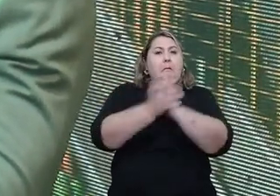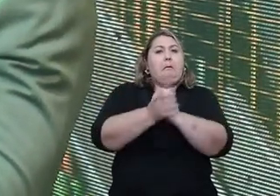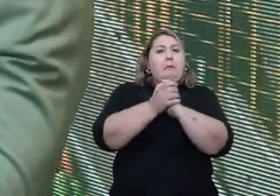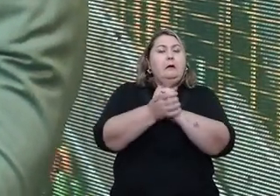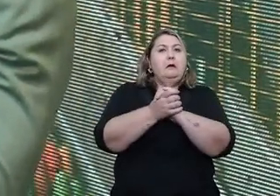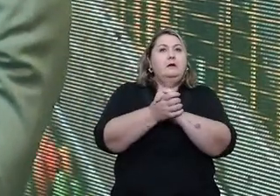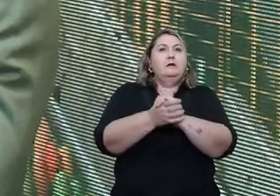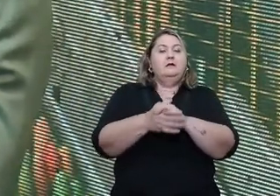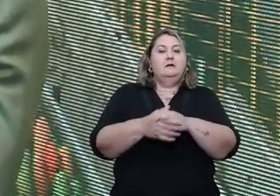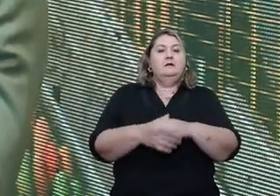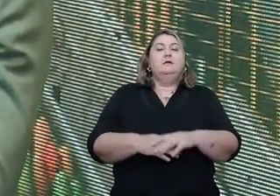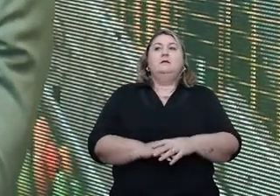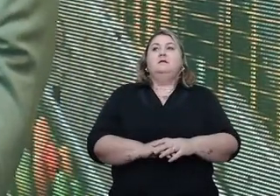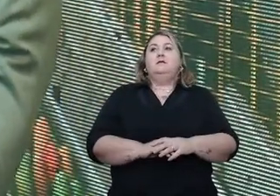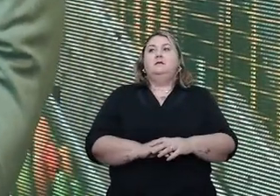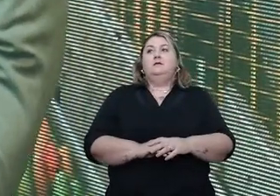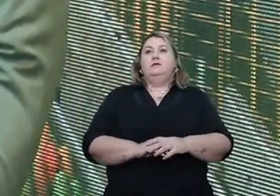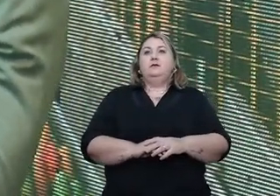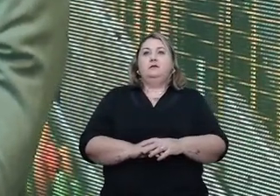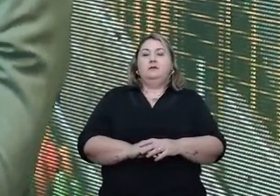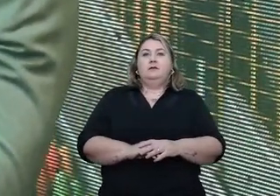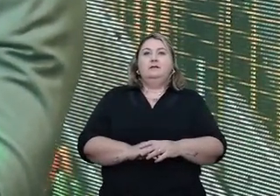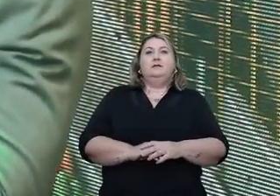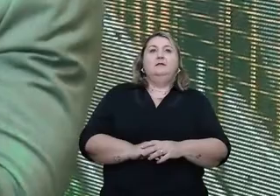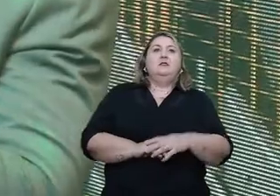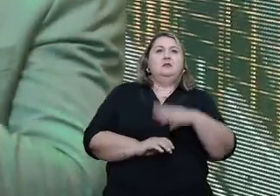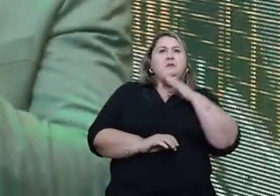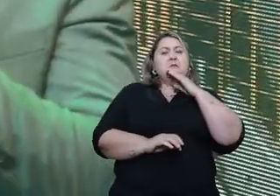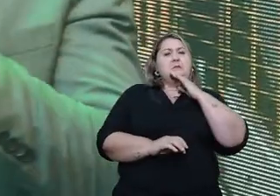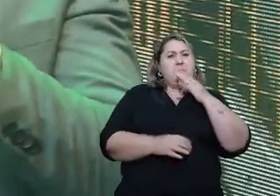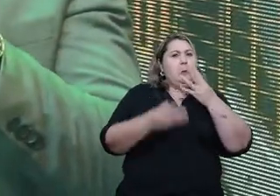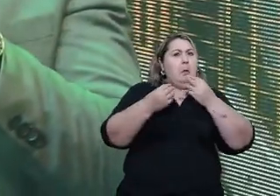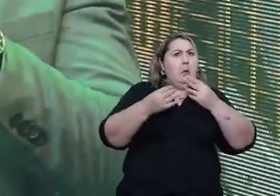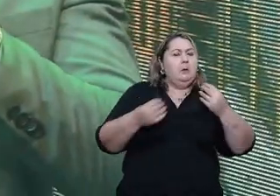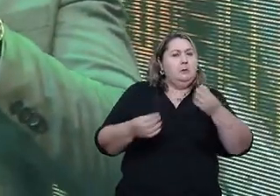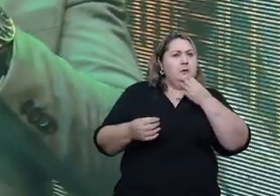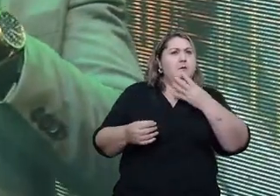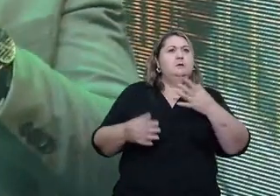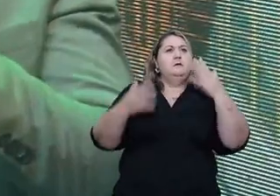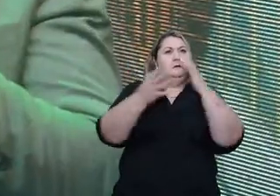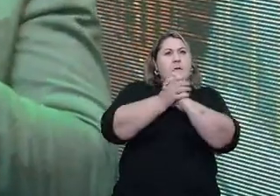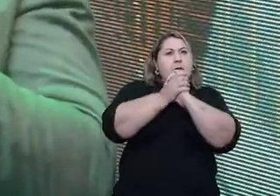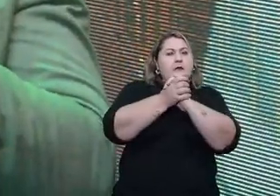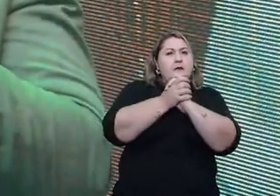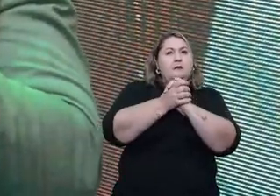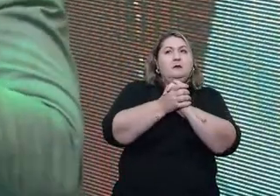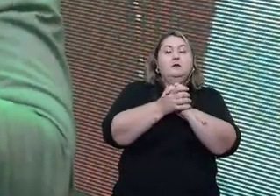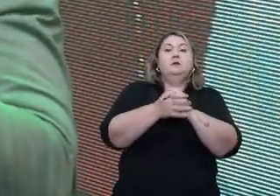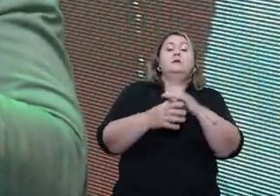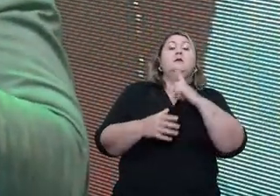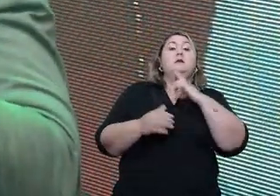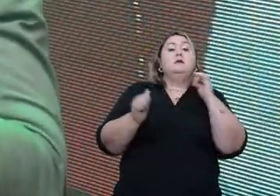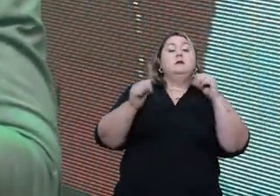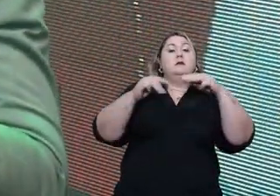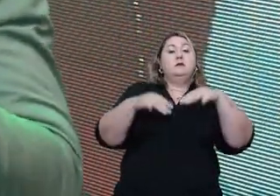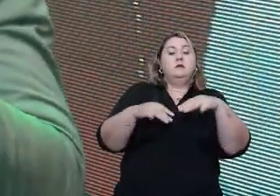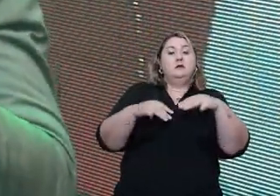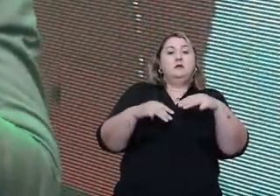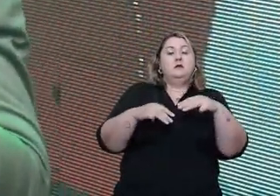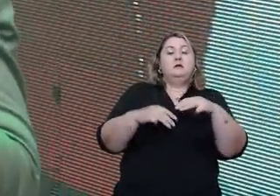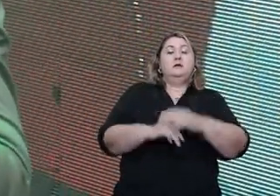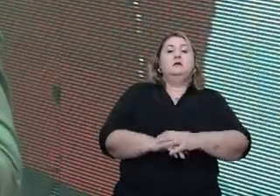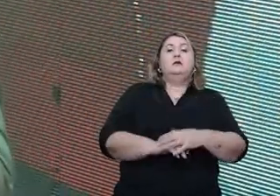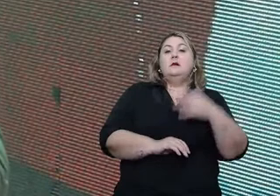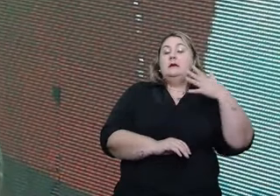Se chama estrada. Tempo de rodagem, né, Vitor? É isso aí, parabéns, viu? Nós estamos aqui chegando, entrando na